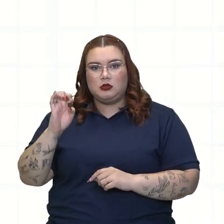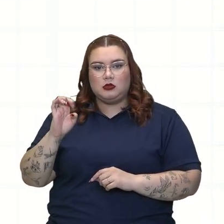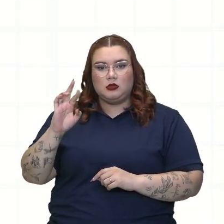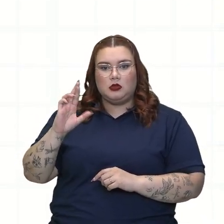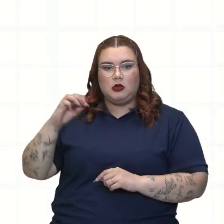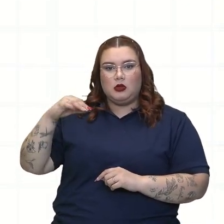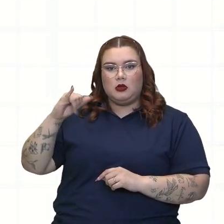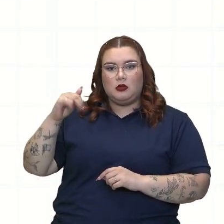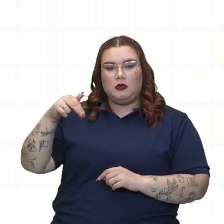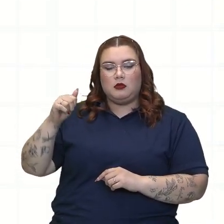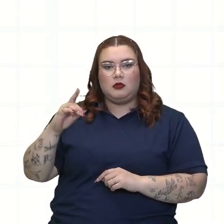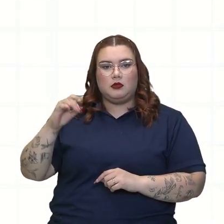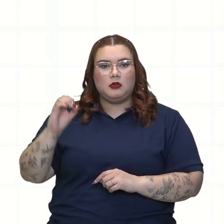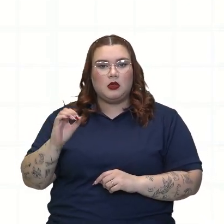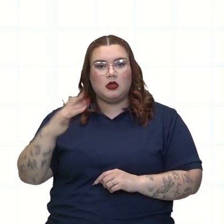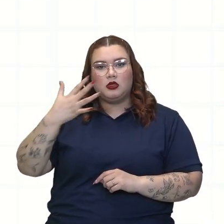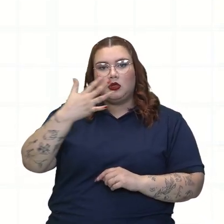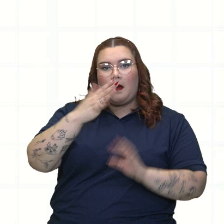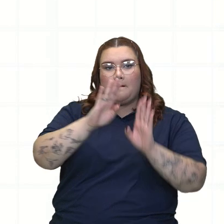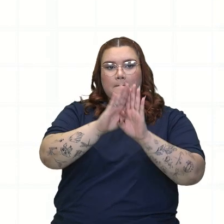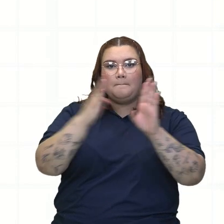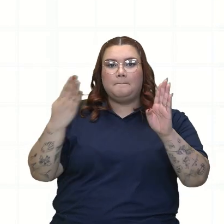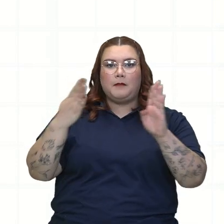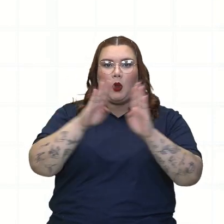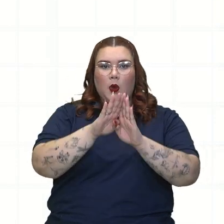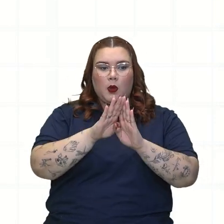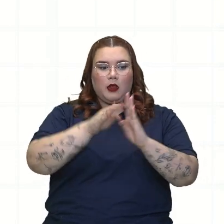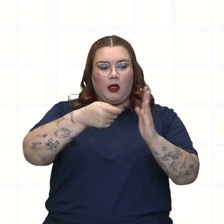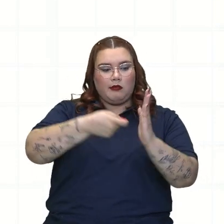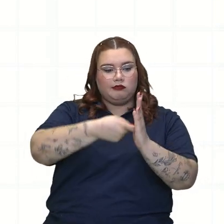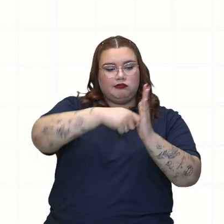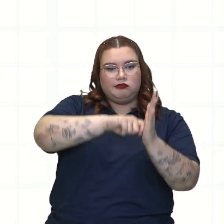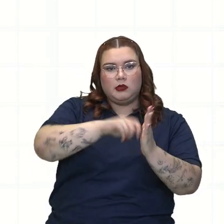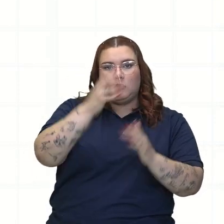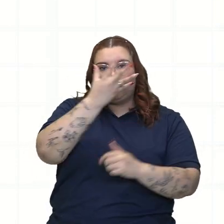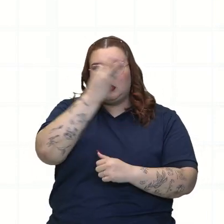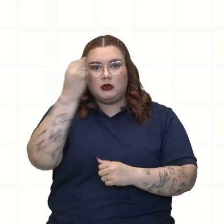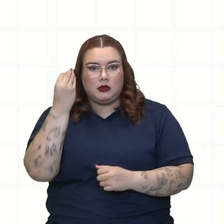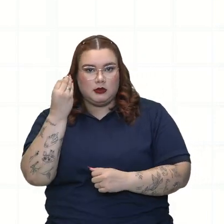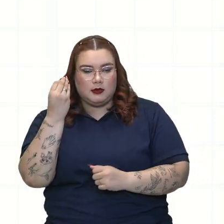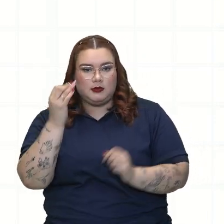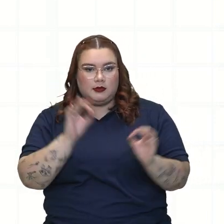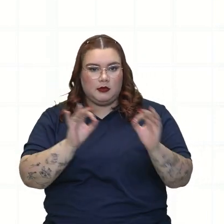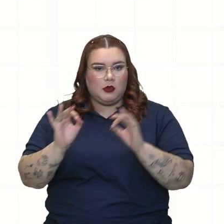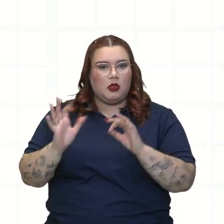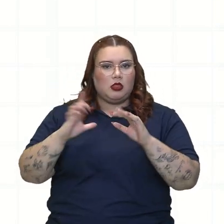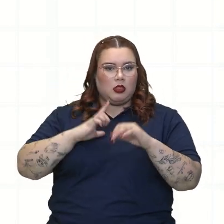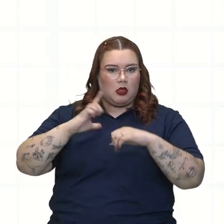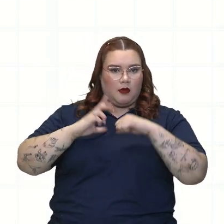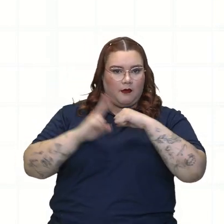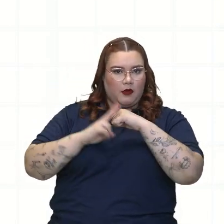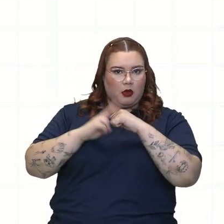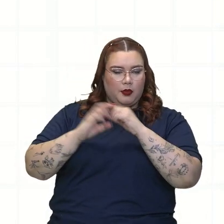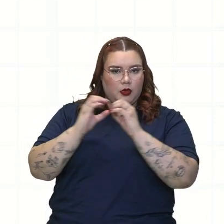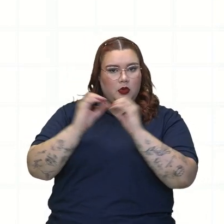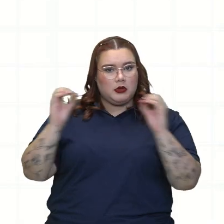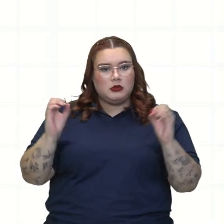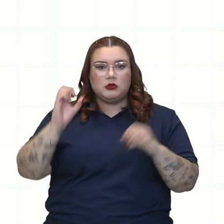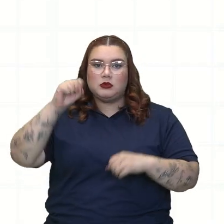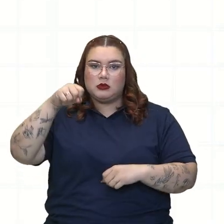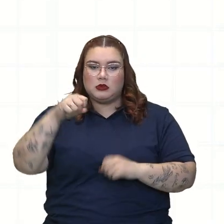a porta. Ora, já olha aqui. Tem o verbo tem. Beleza. Faço o que com esse